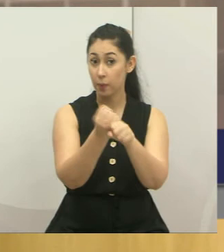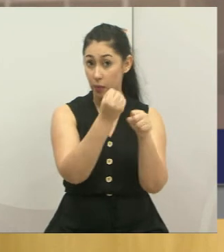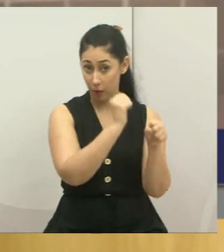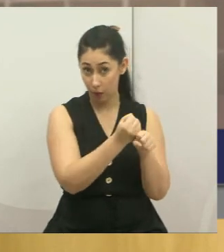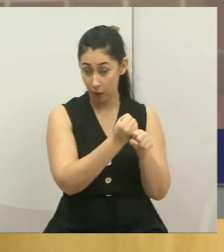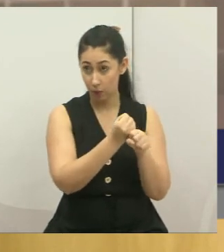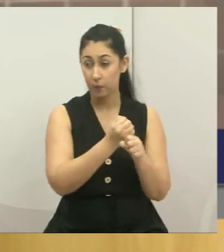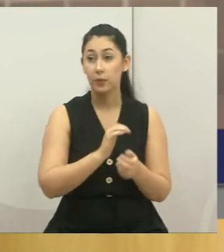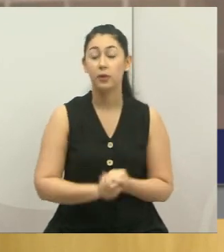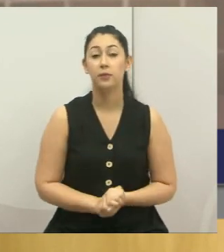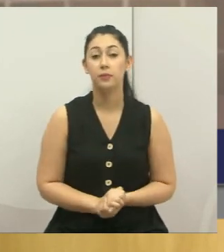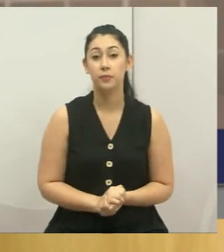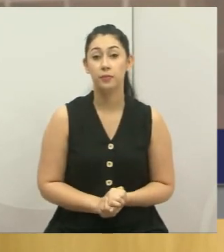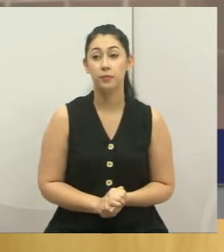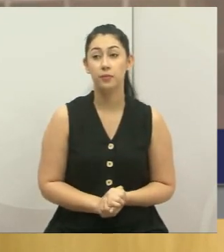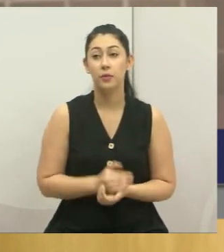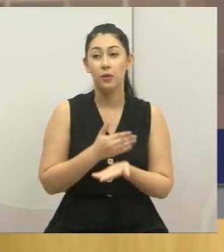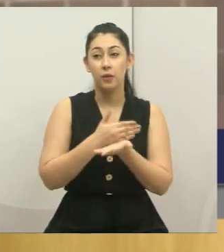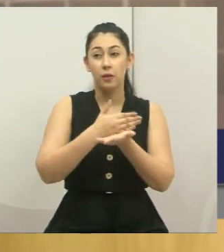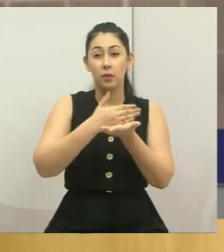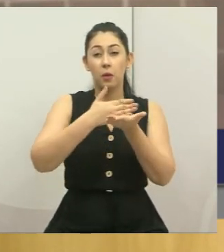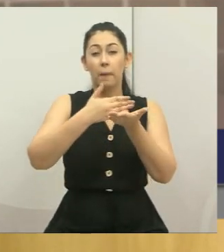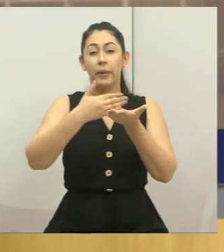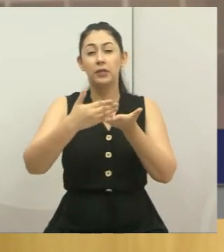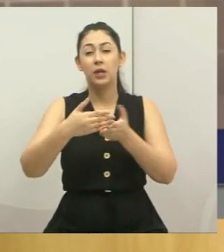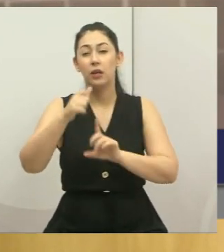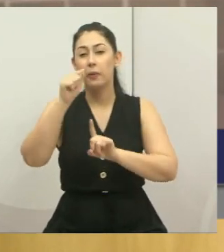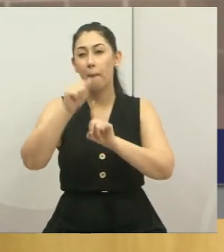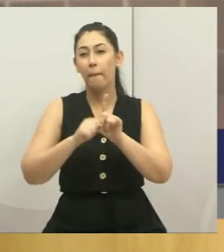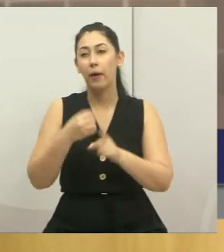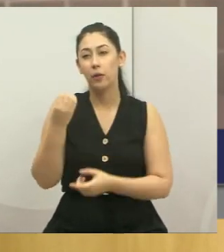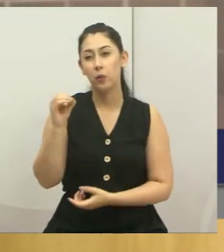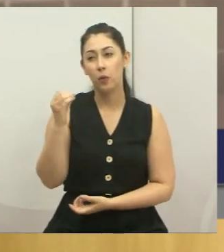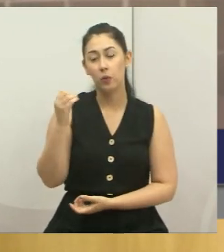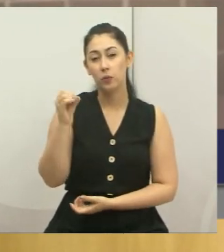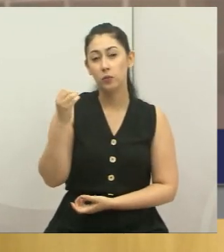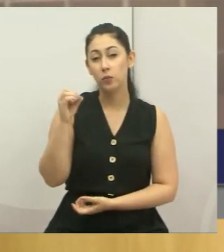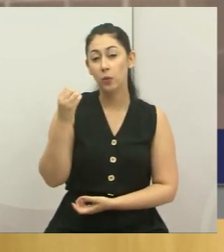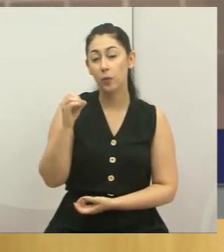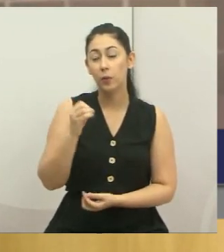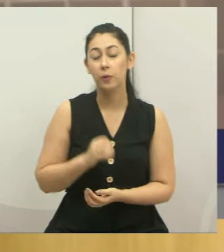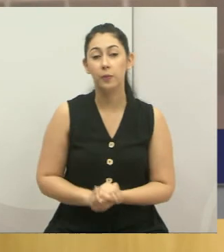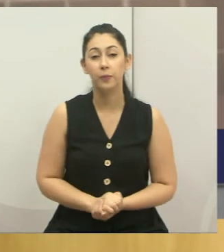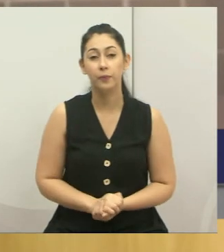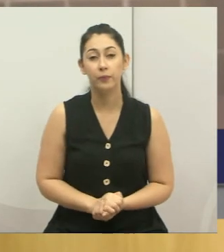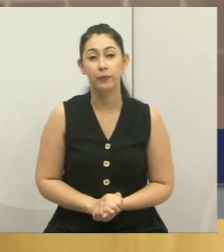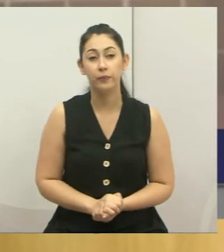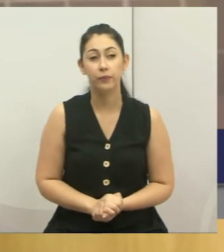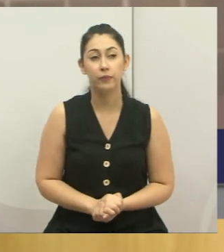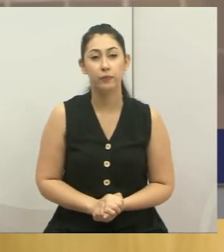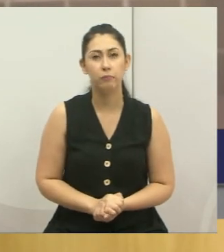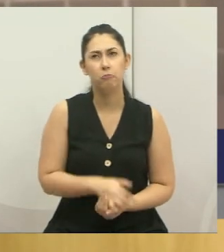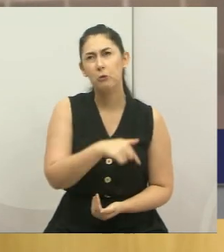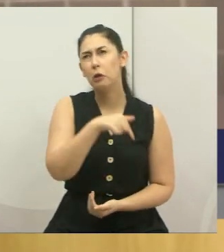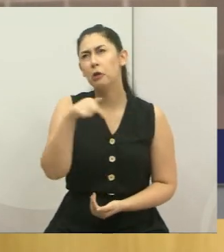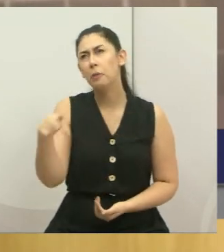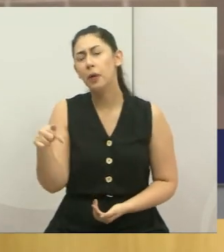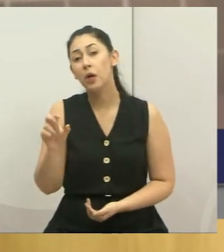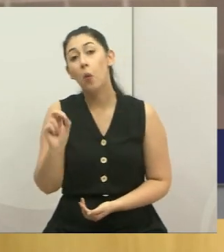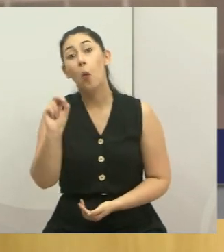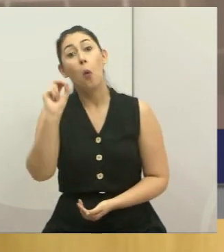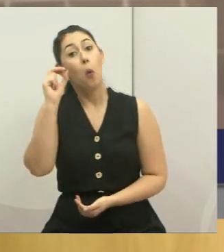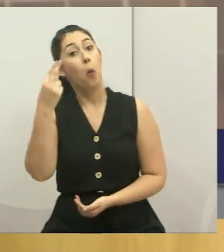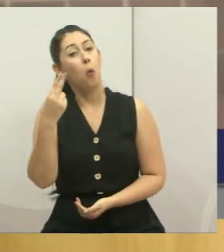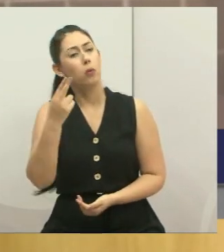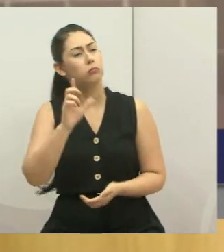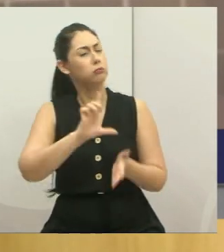de água, e ela se iniciará dentro do mês de outubro, entre a próxima semana ou, no